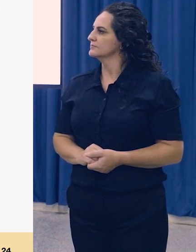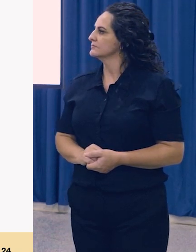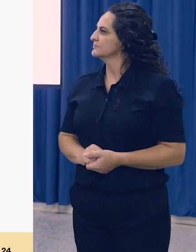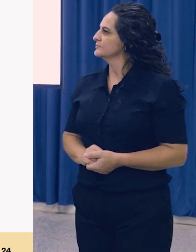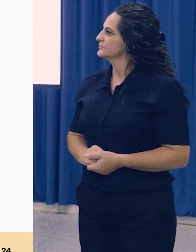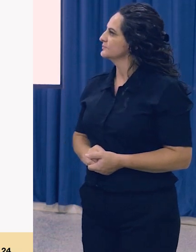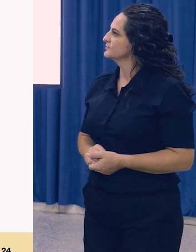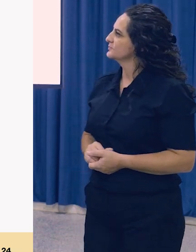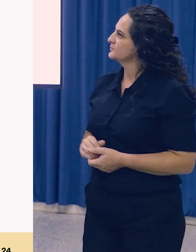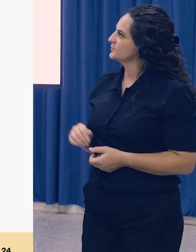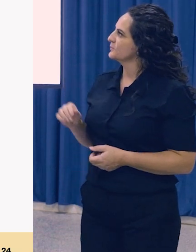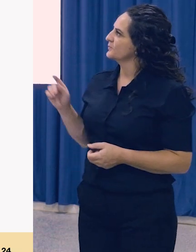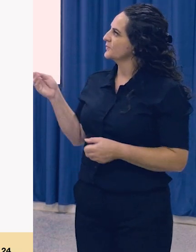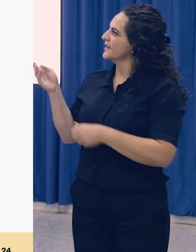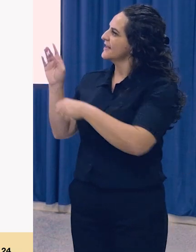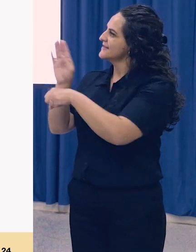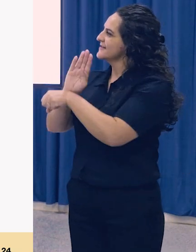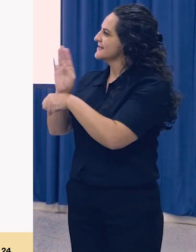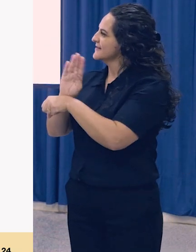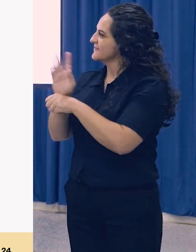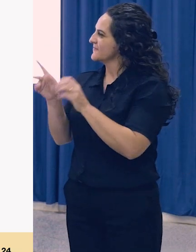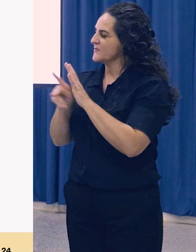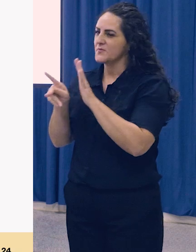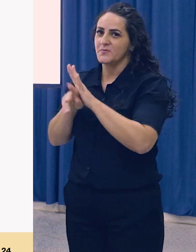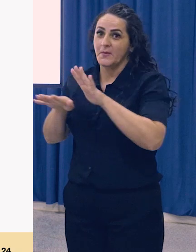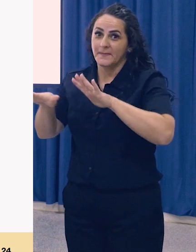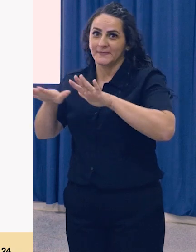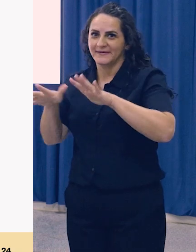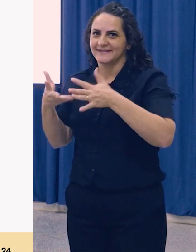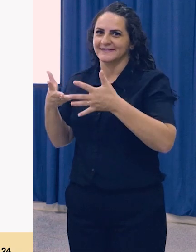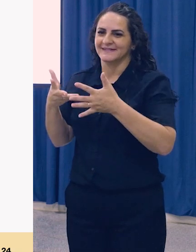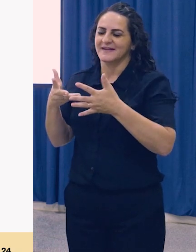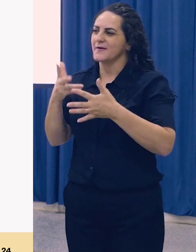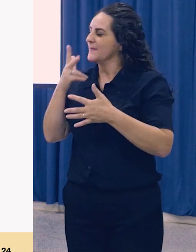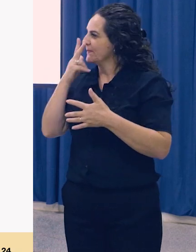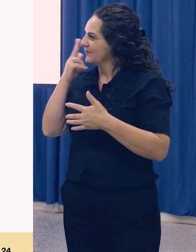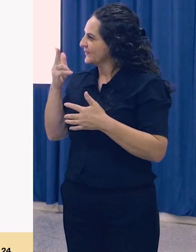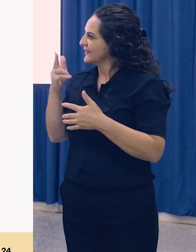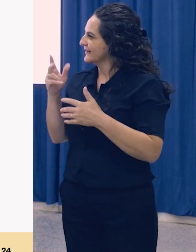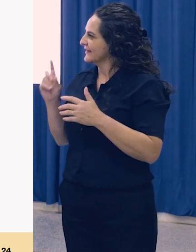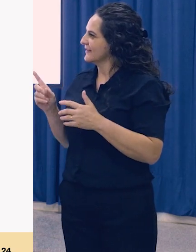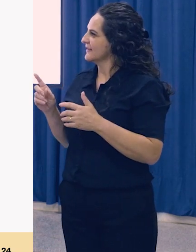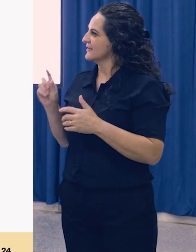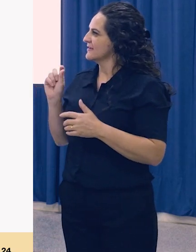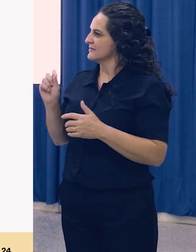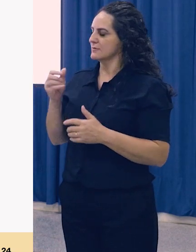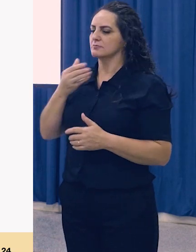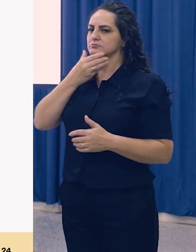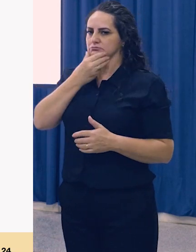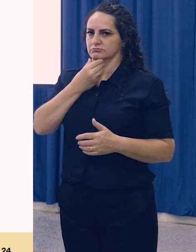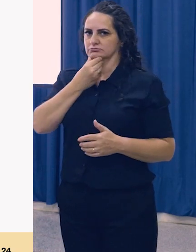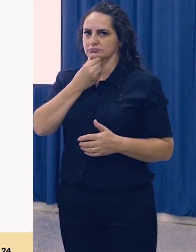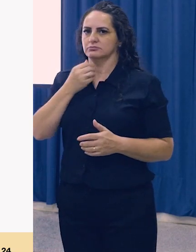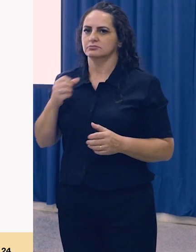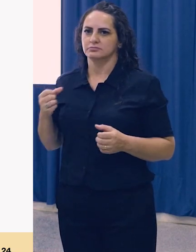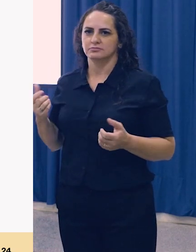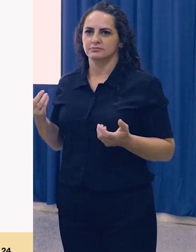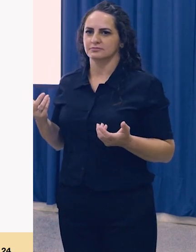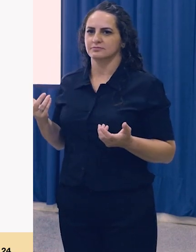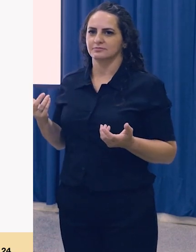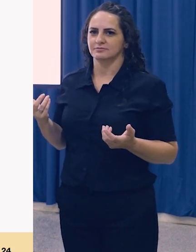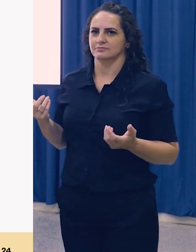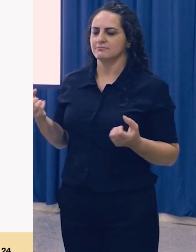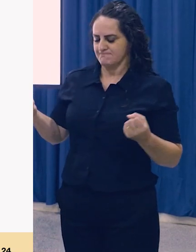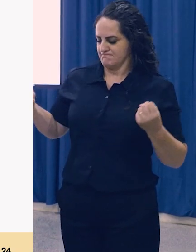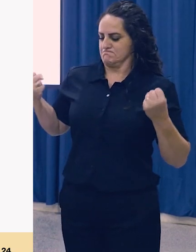Esses filmes de ação, eles costumam ter essa mesma maneira de fazer o pôster, que é o cara, tipo, bem, não queria usar as palavras, né, mas